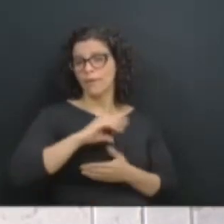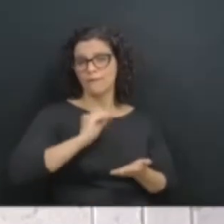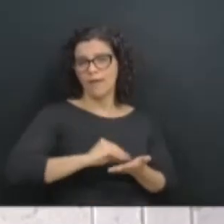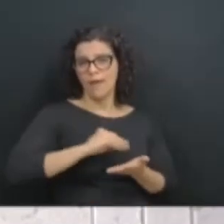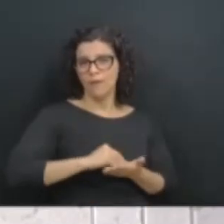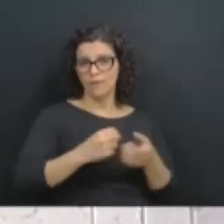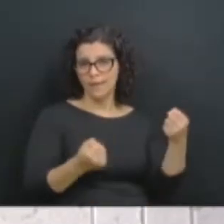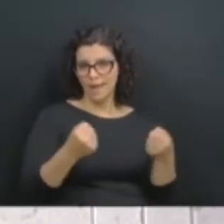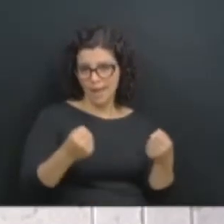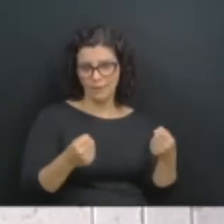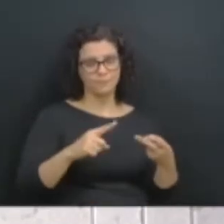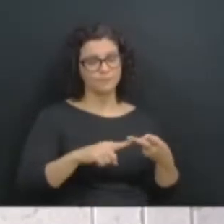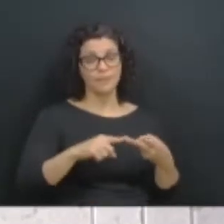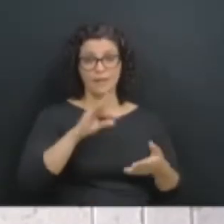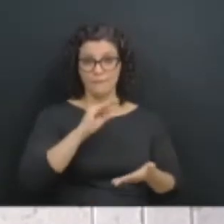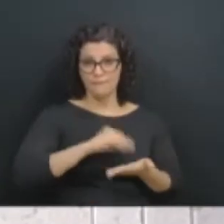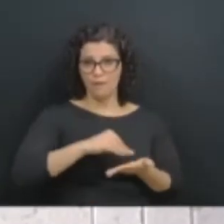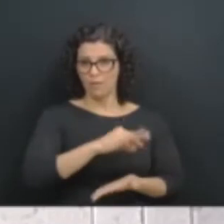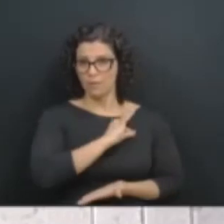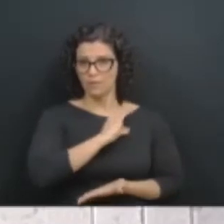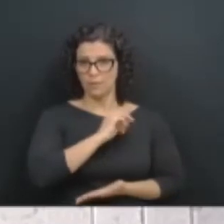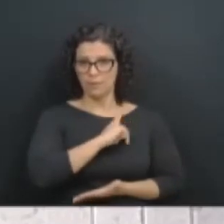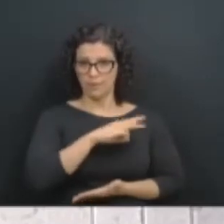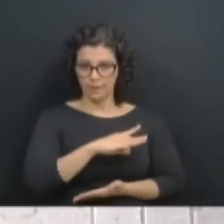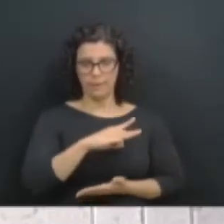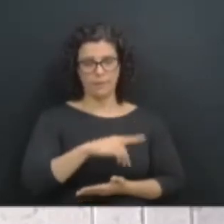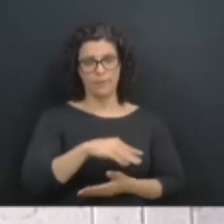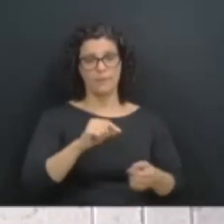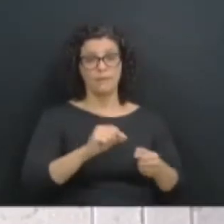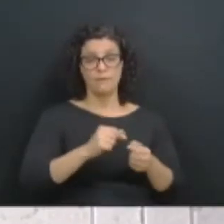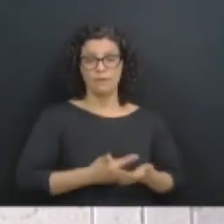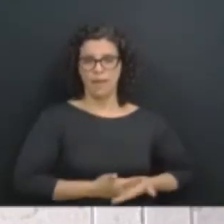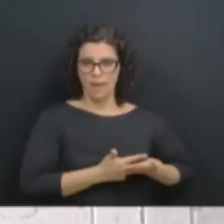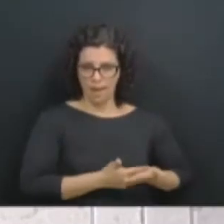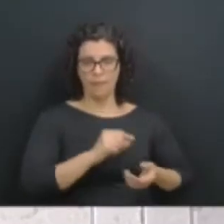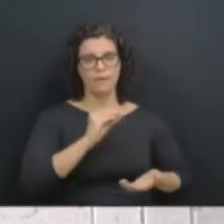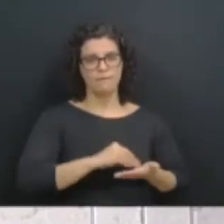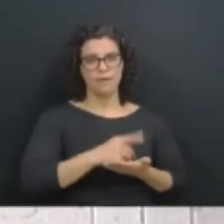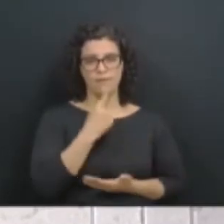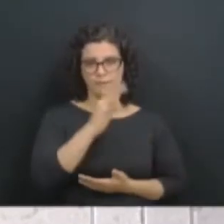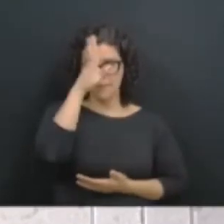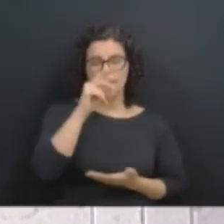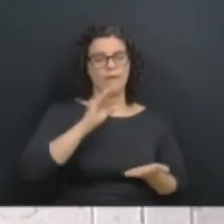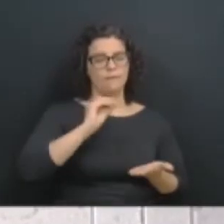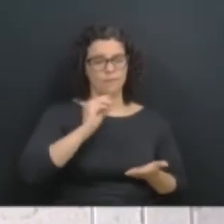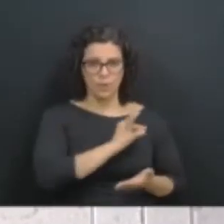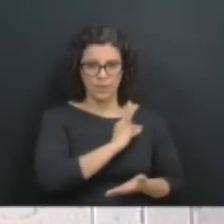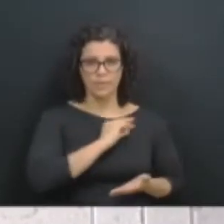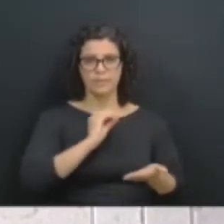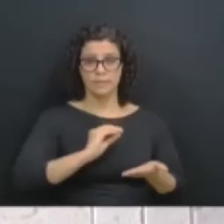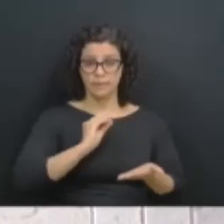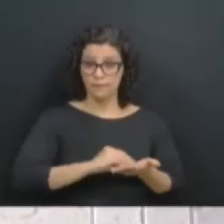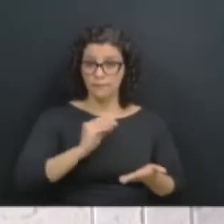Falta viatura, falta policial militar, falta armamento, falta bombeiro, falta serviço